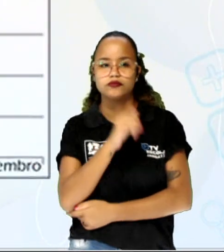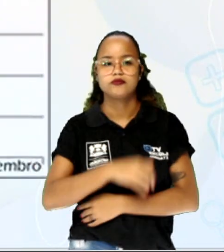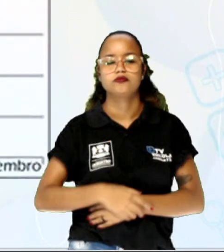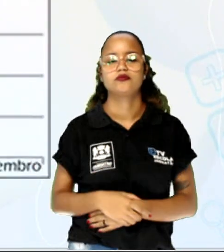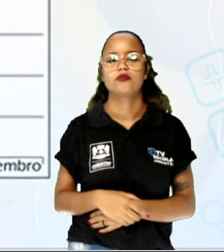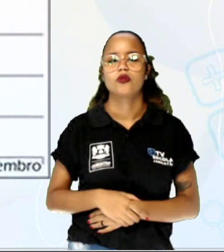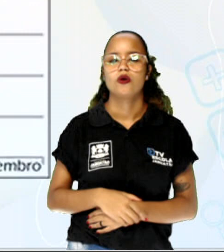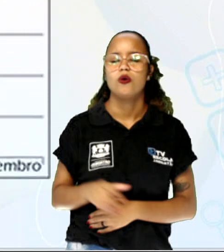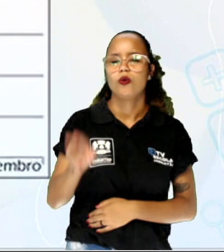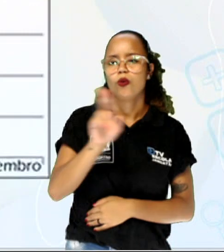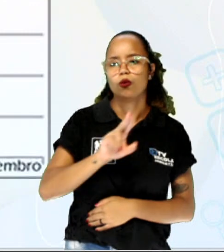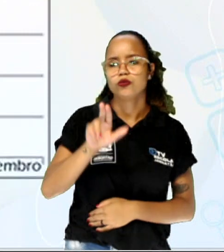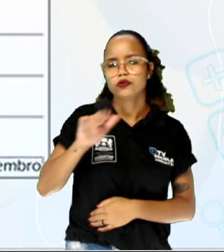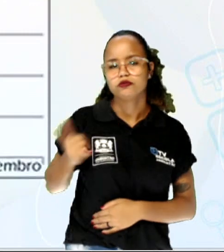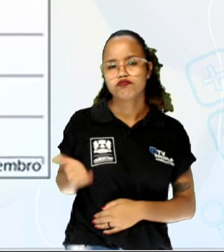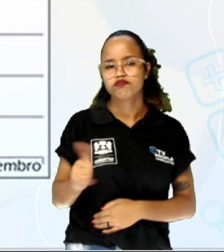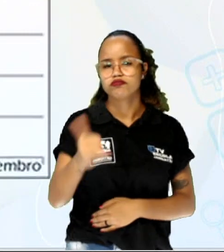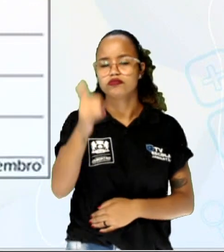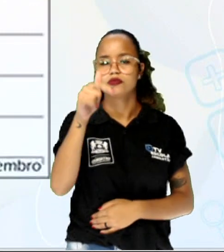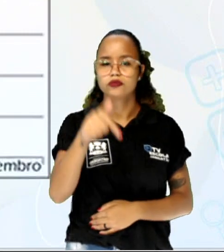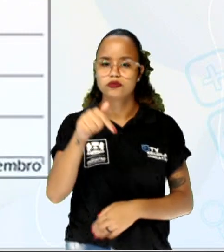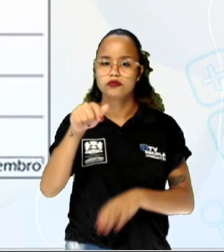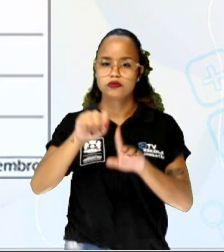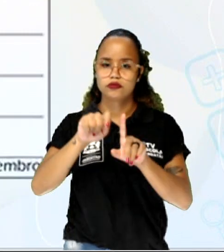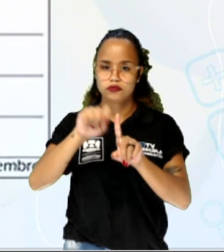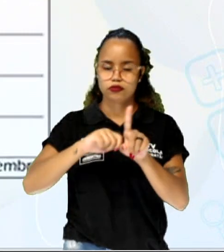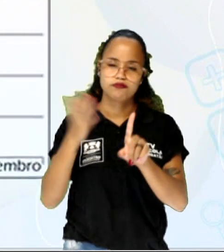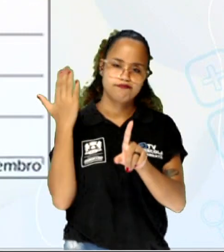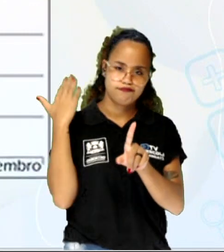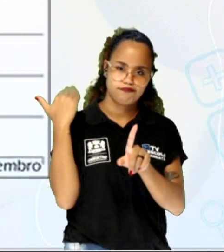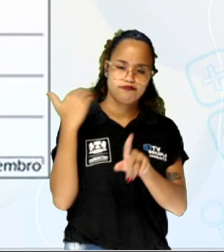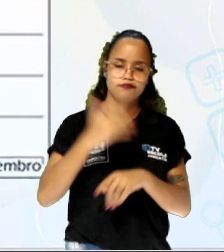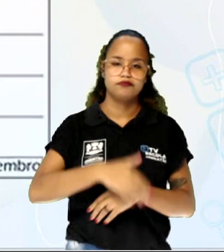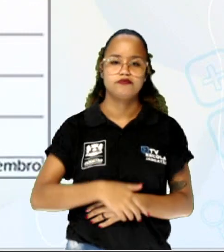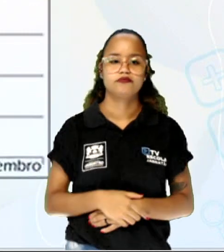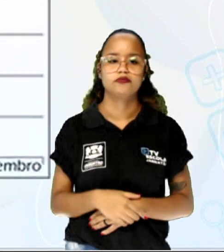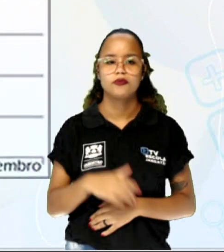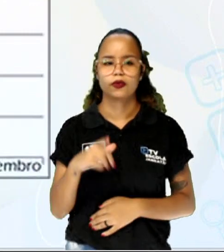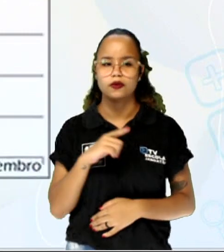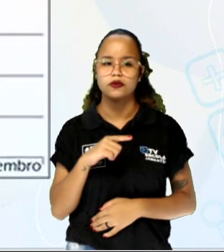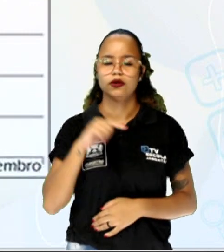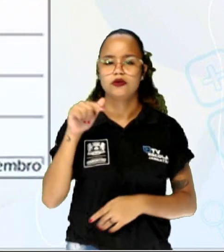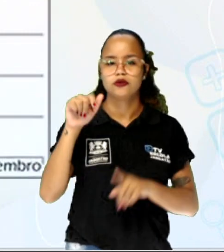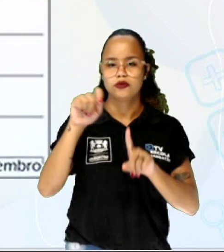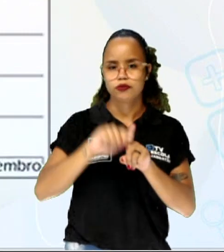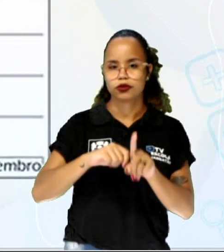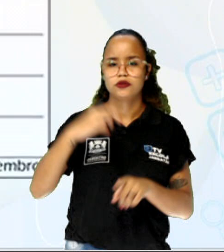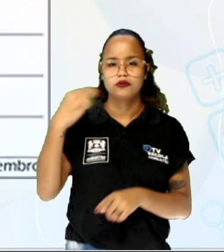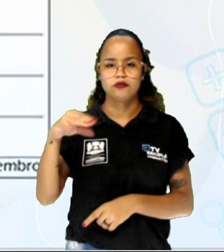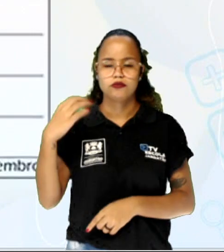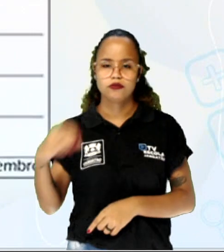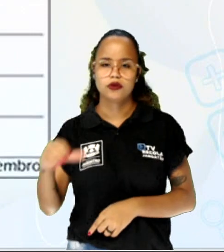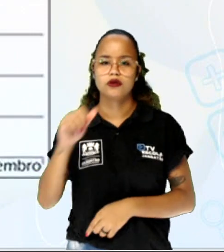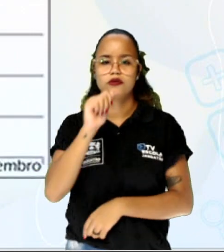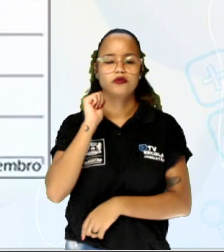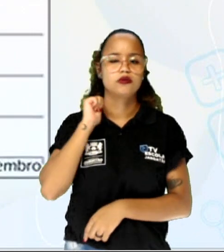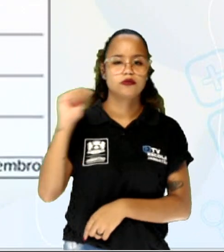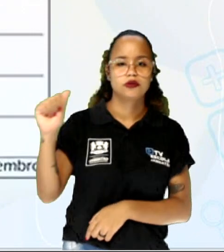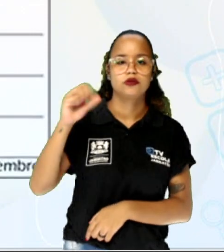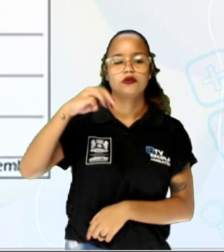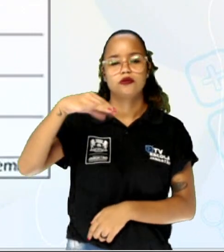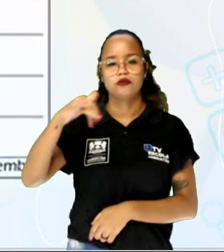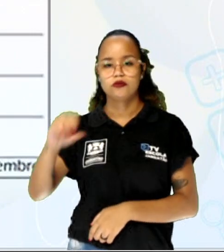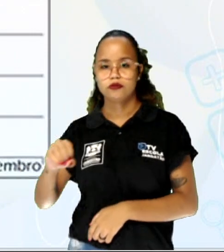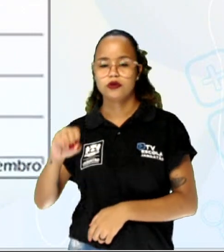o consumo de energia nos últimos 7 meses. Então, na verdade, a gente tem aí os meses, né, março, abril, maio, junho, julho, agosto, setembro,